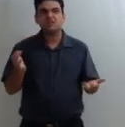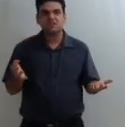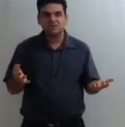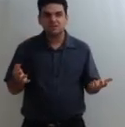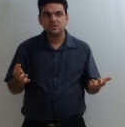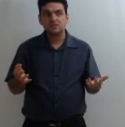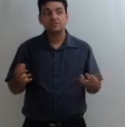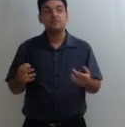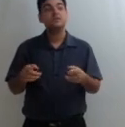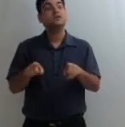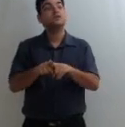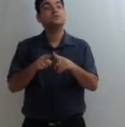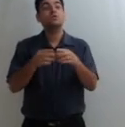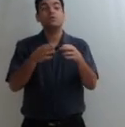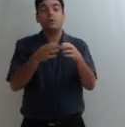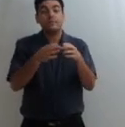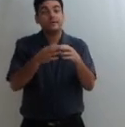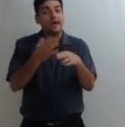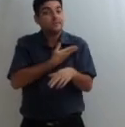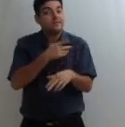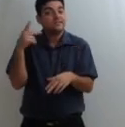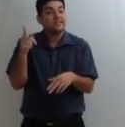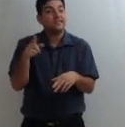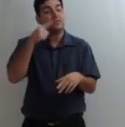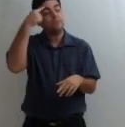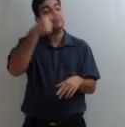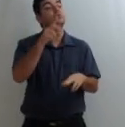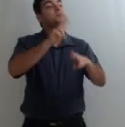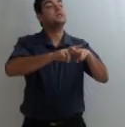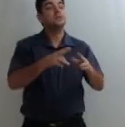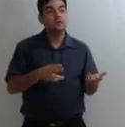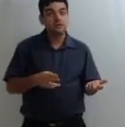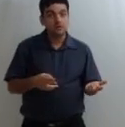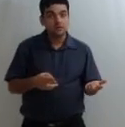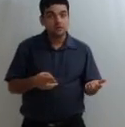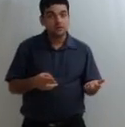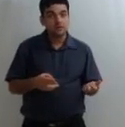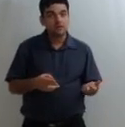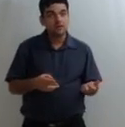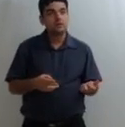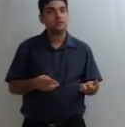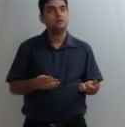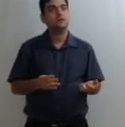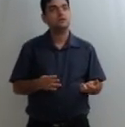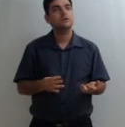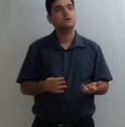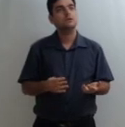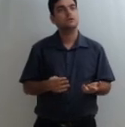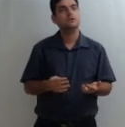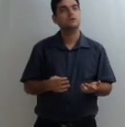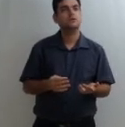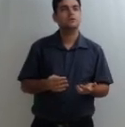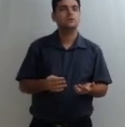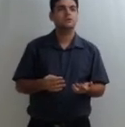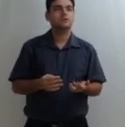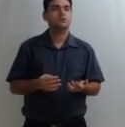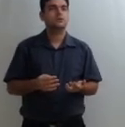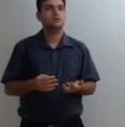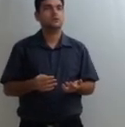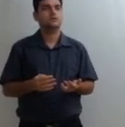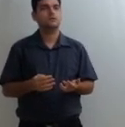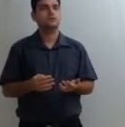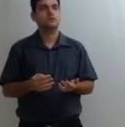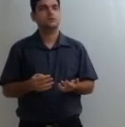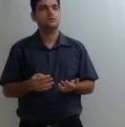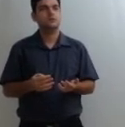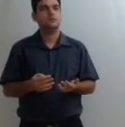habeas corpus para um Correl que está preso. A divergência pretende estender também? Não? Quem abriu